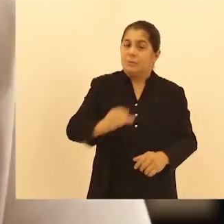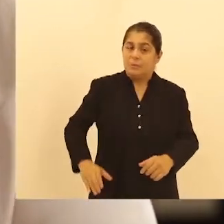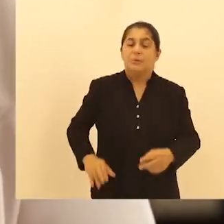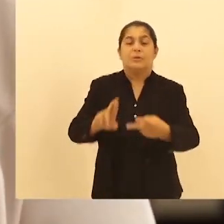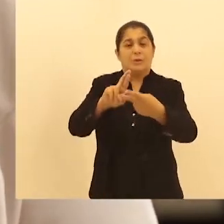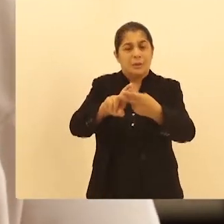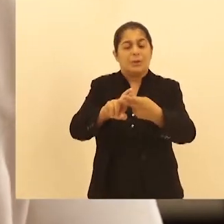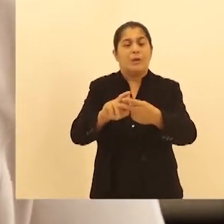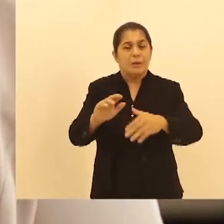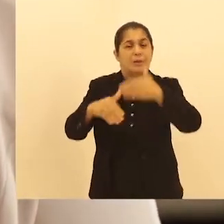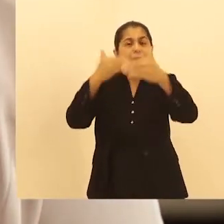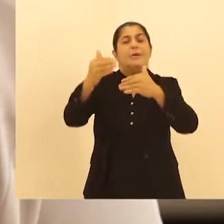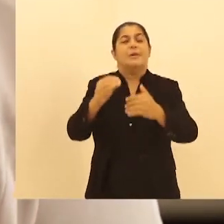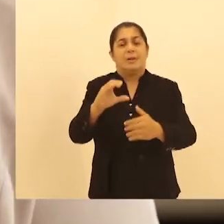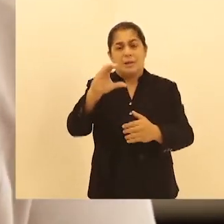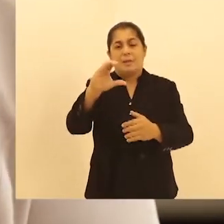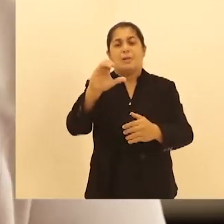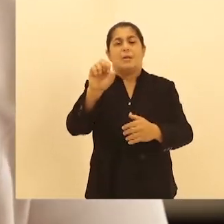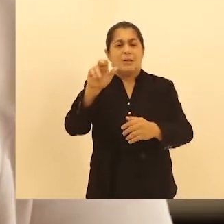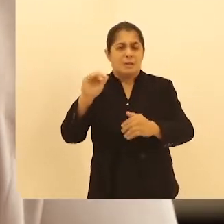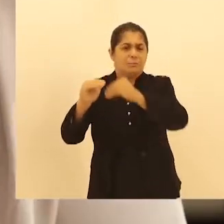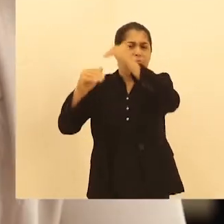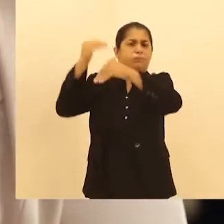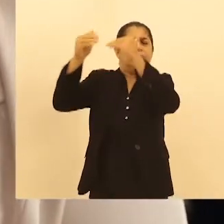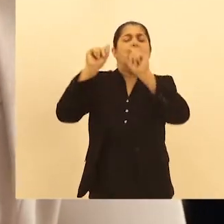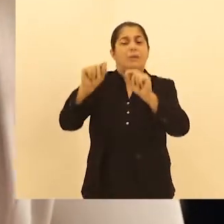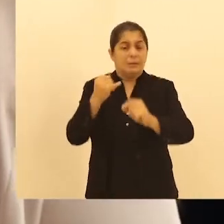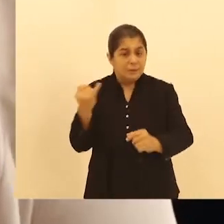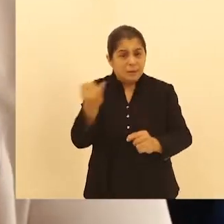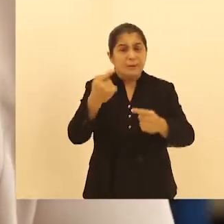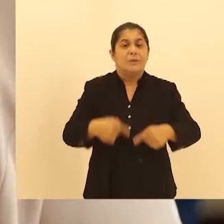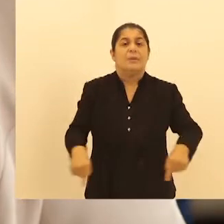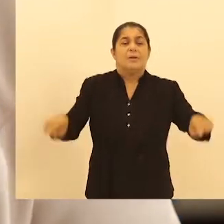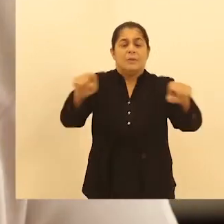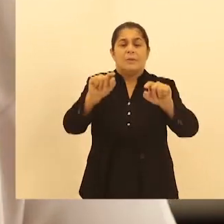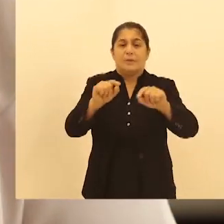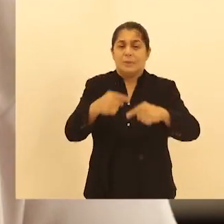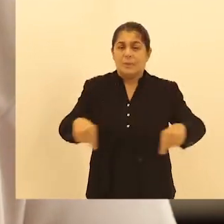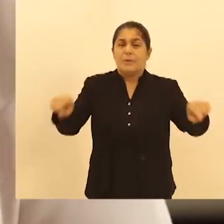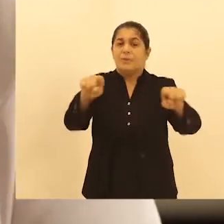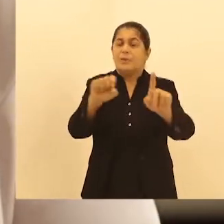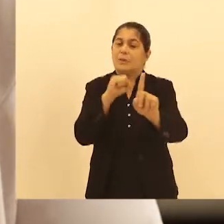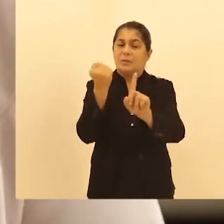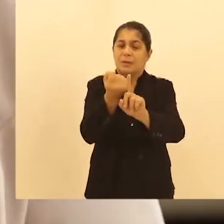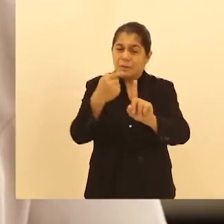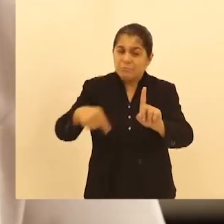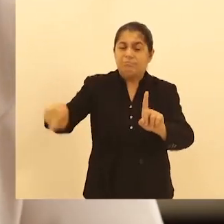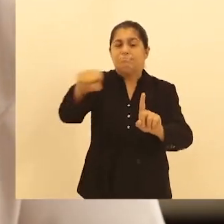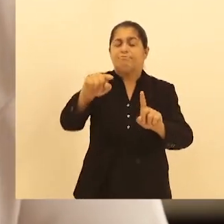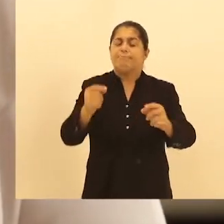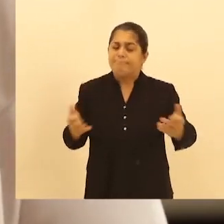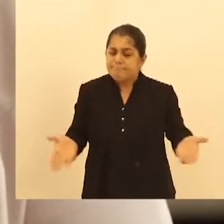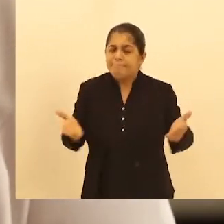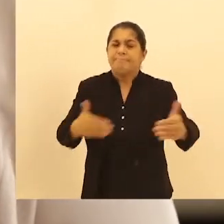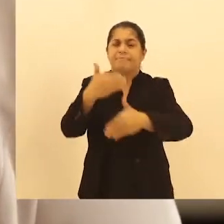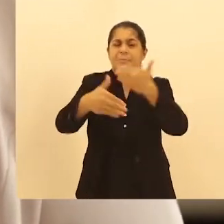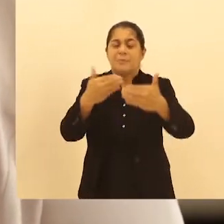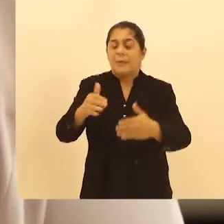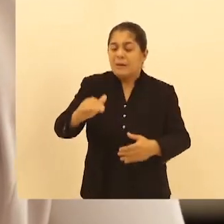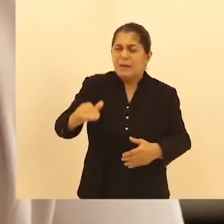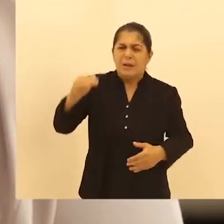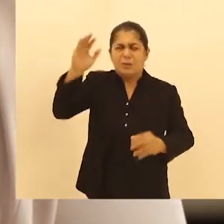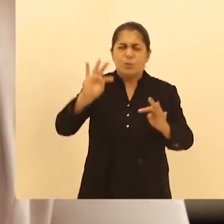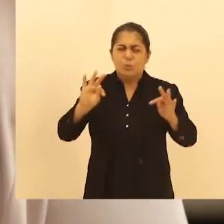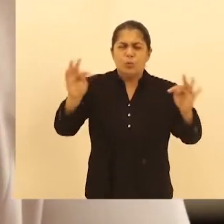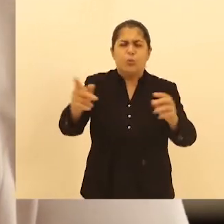é a rede crescer cristo e região é de suma importância que todos os atores sociais estejam juntos para que nenhuma